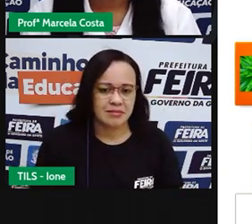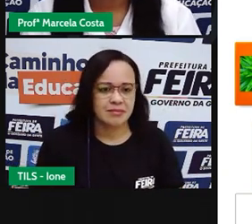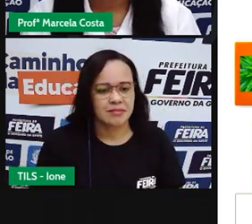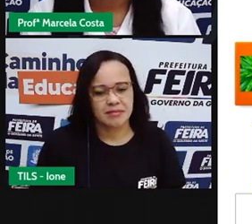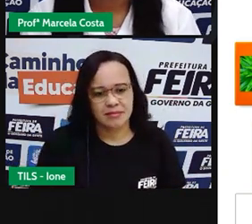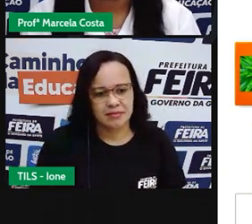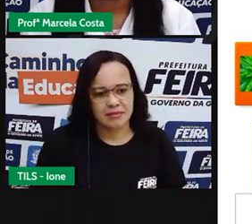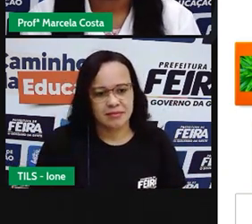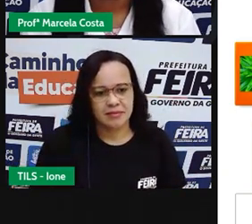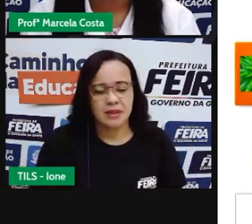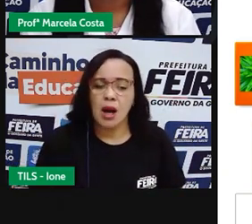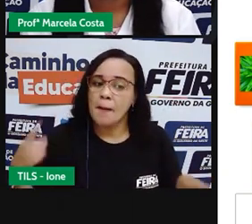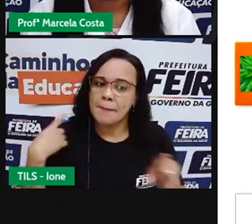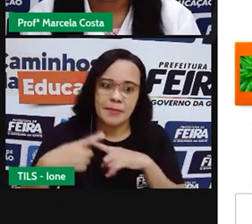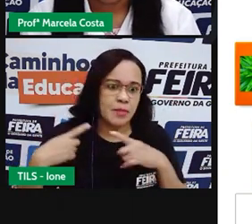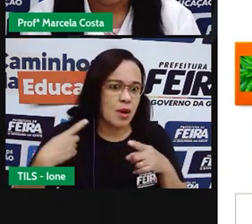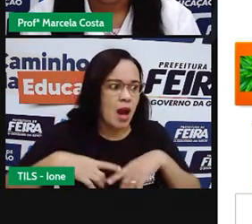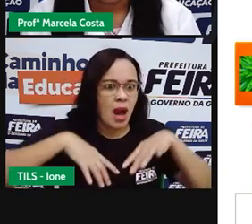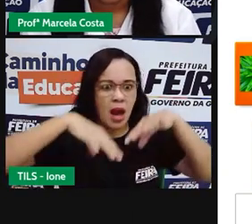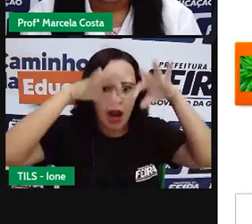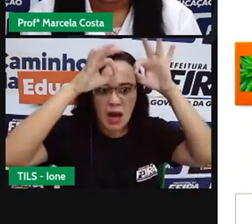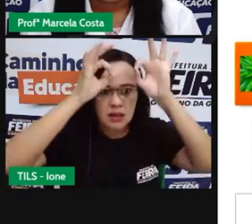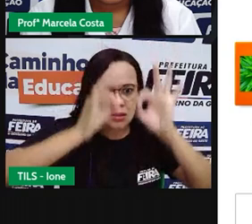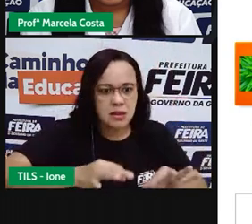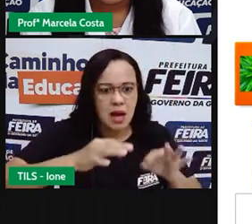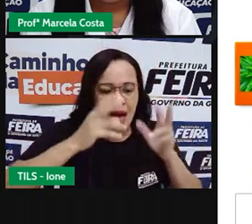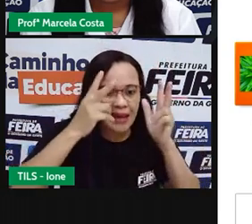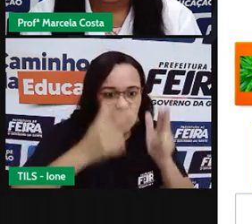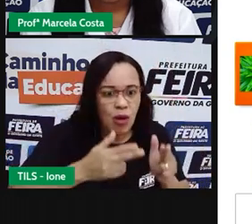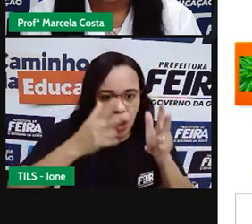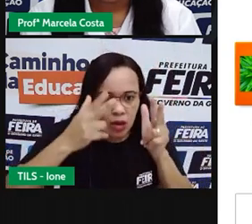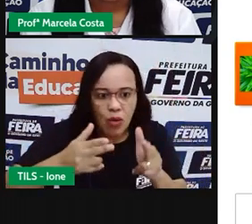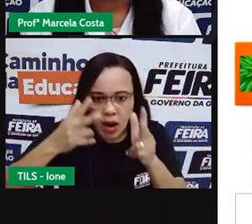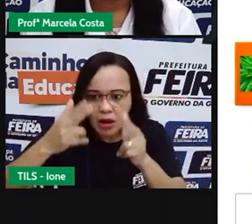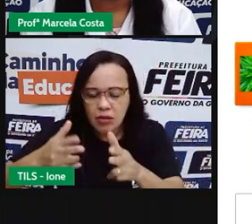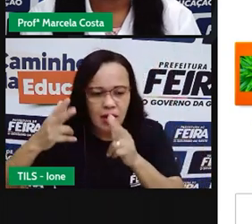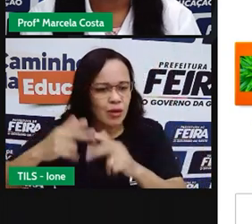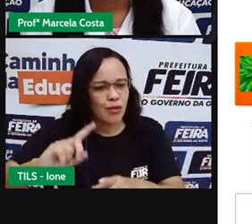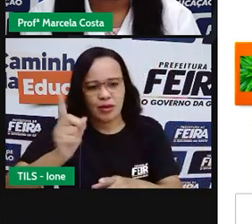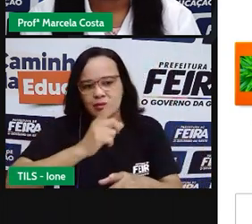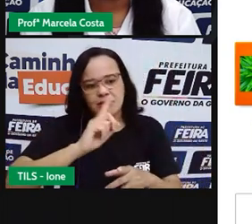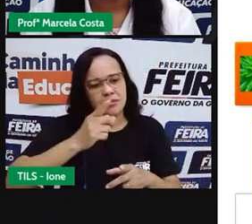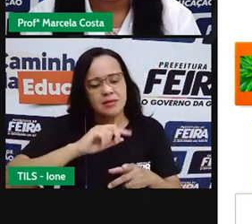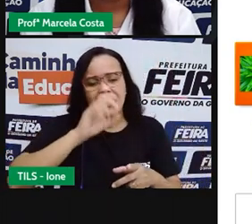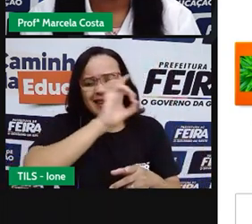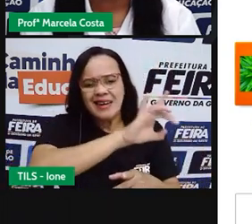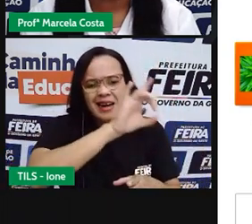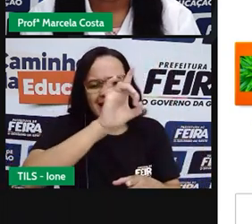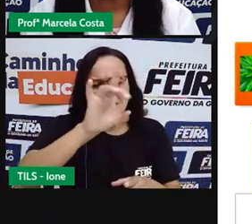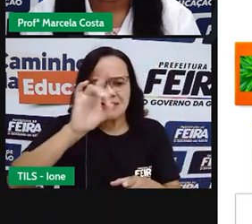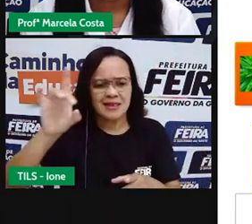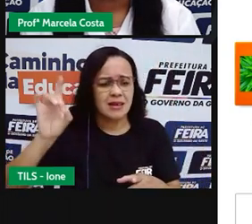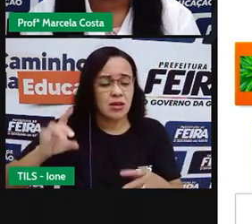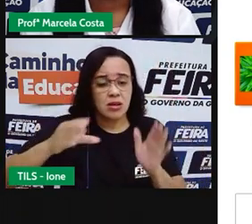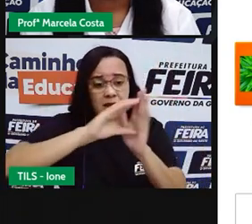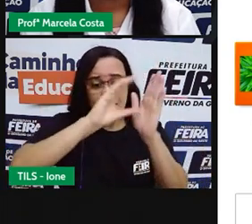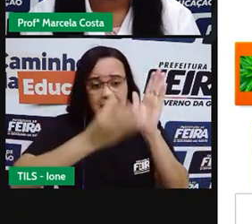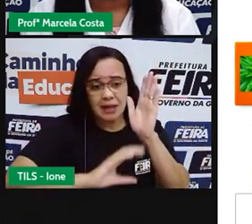nada exatamente igual. Cada coisa tem uma característica